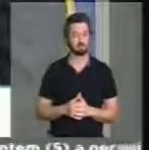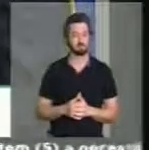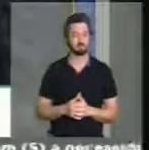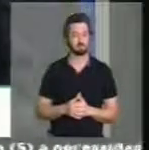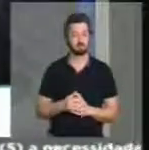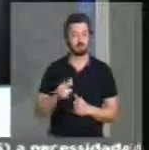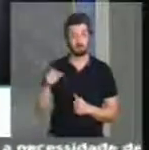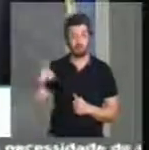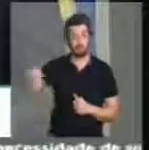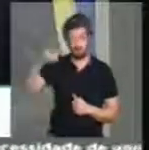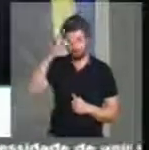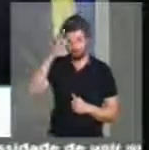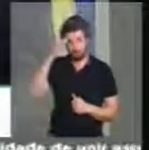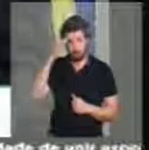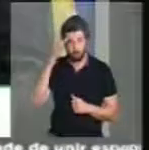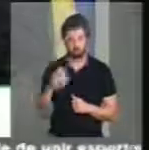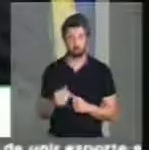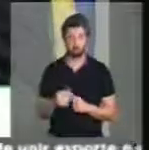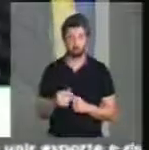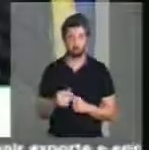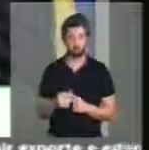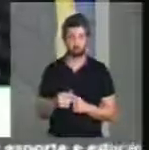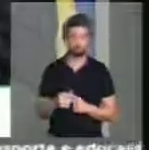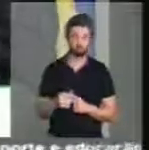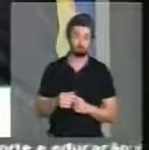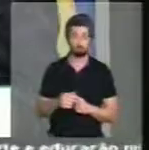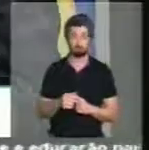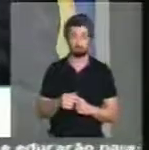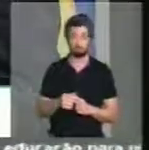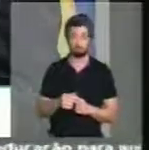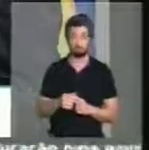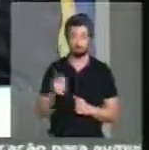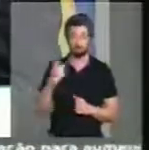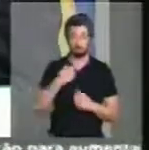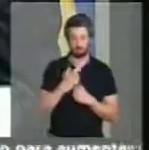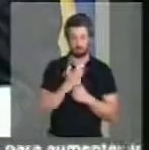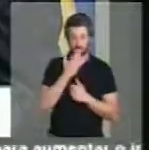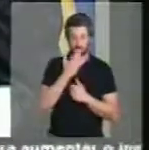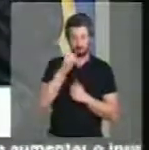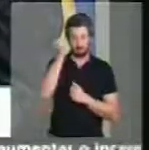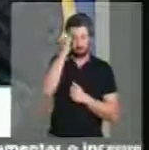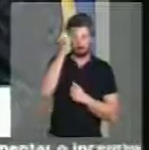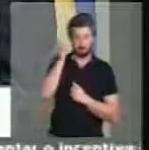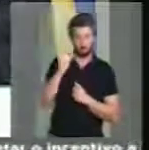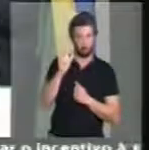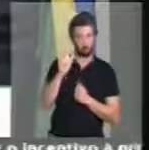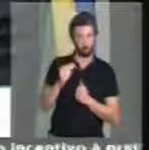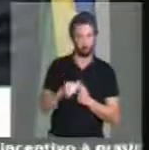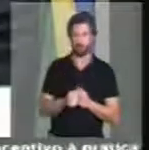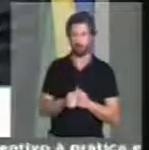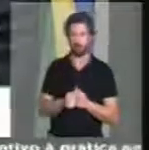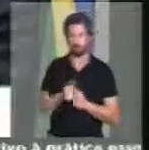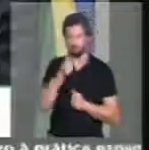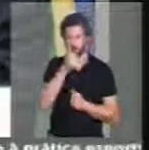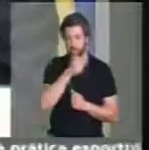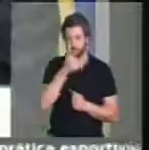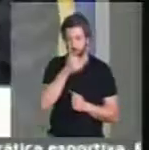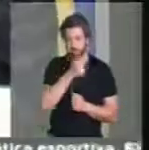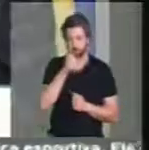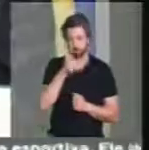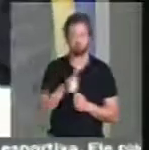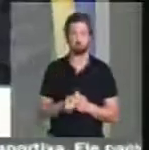Esse pessoal, até no meia-culpa, numa penitência,